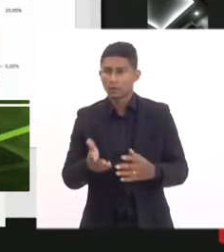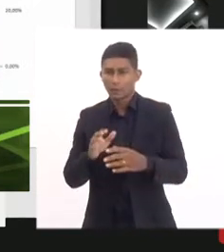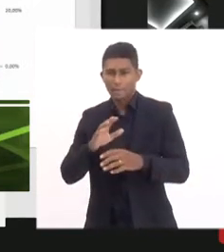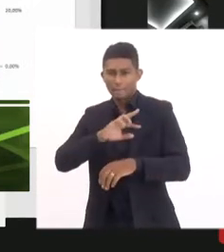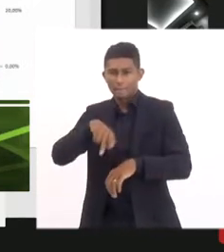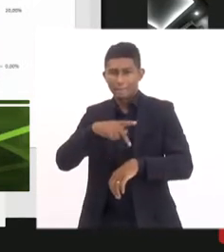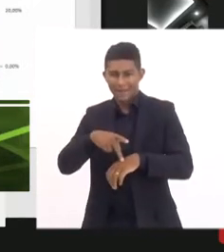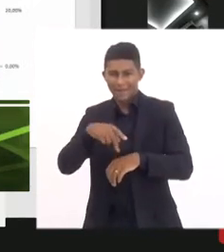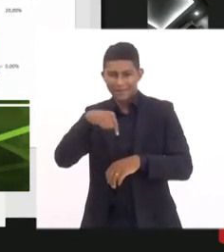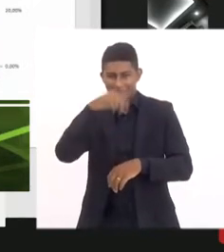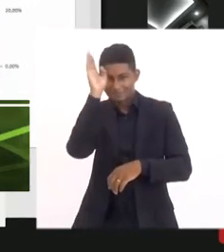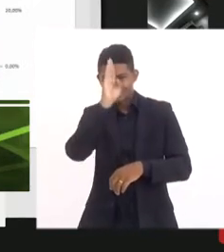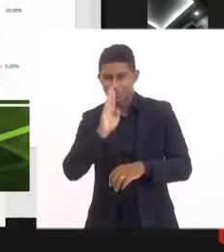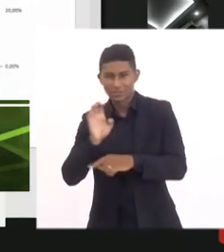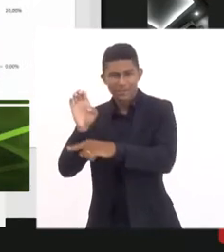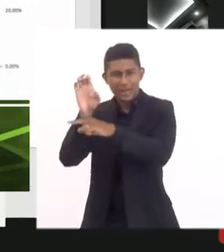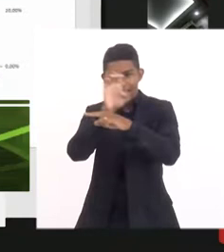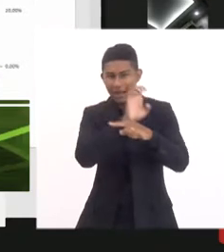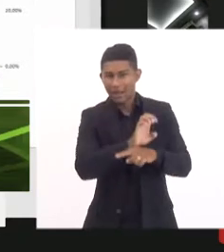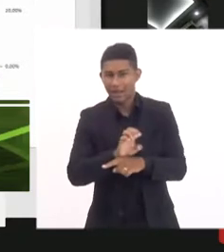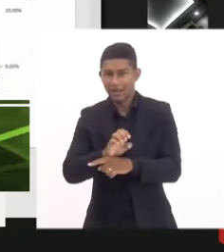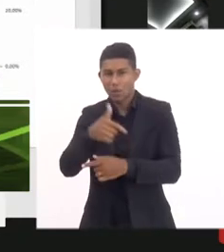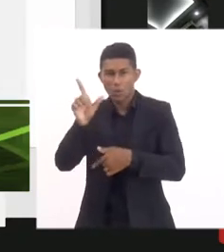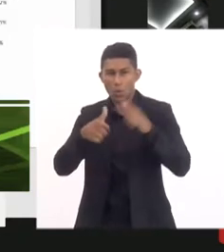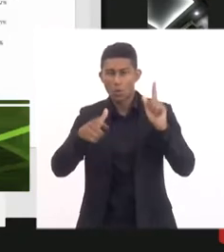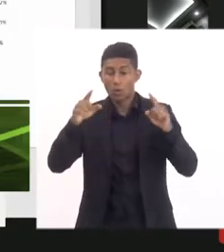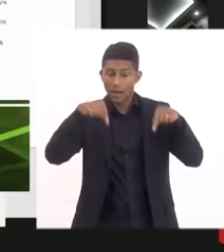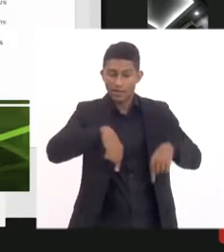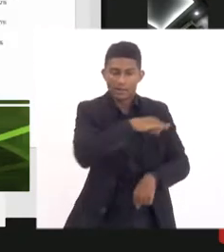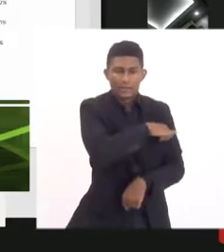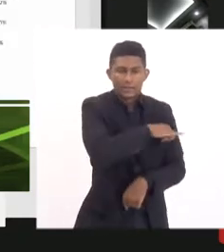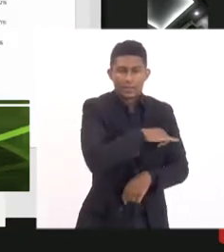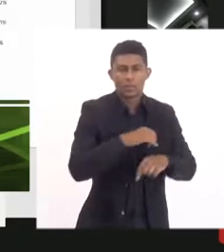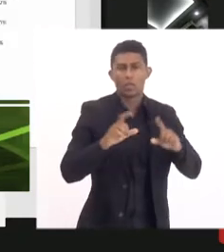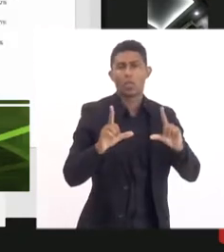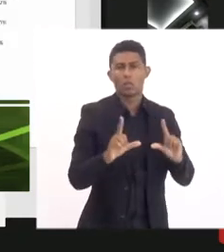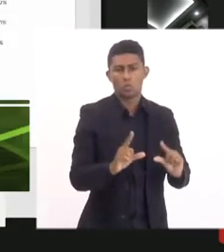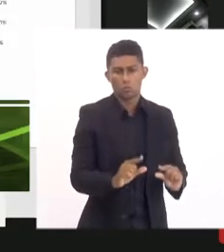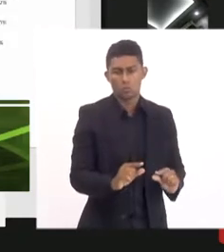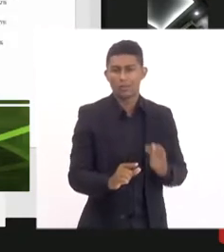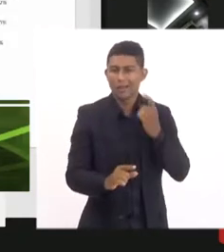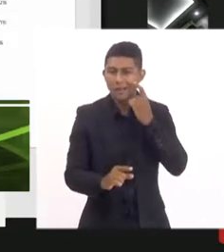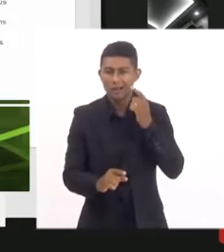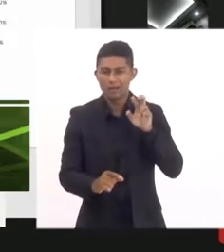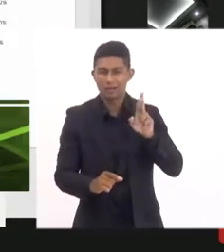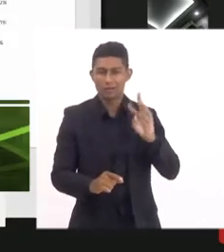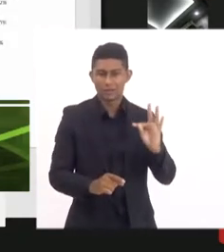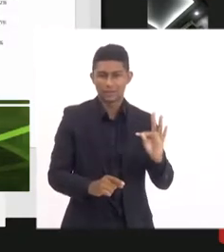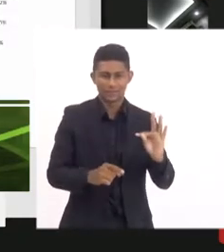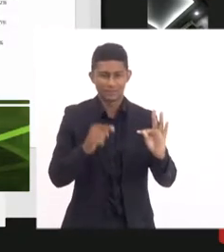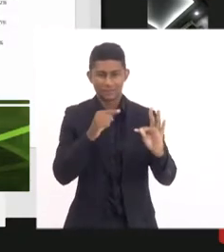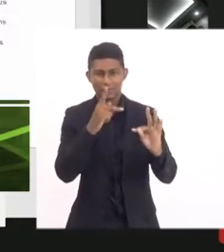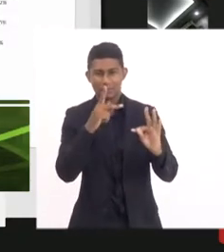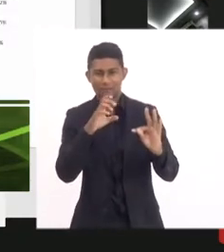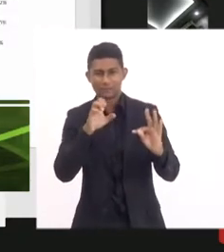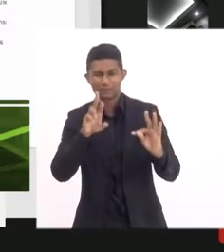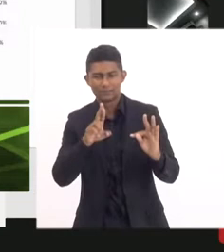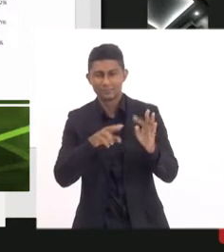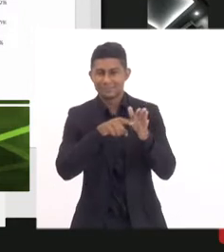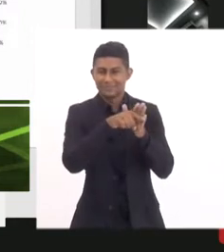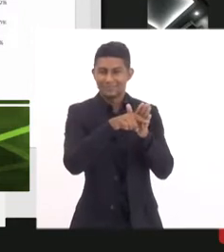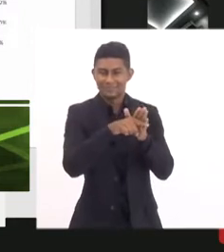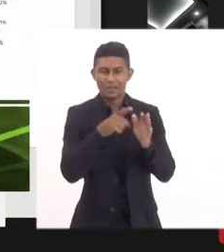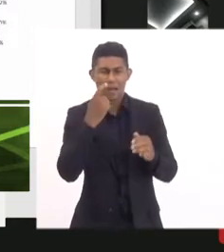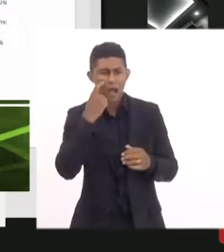país. Então, aqui é o RT do estado do Rio de Janeiro, o RT-PCR. Você já vê aqui, por exemplo, que a gente teve uma